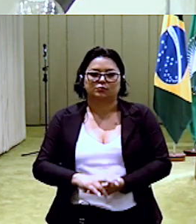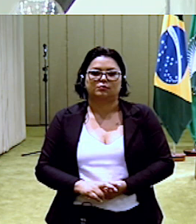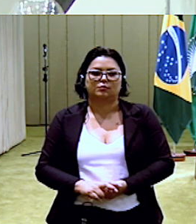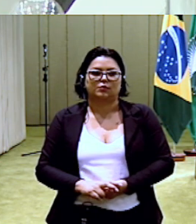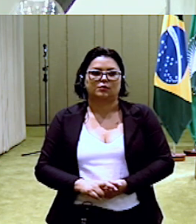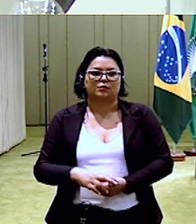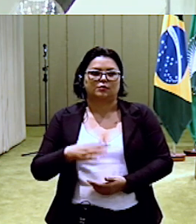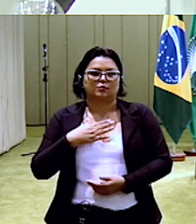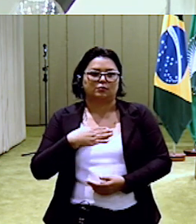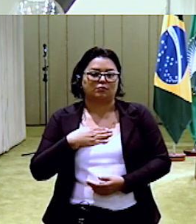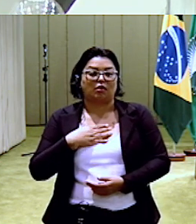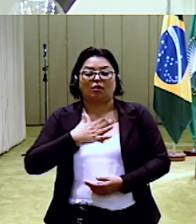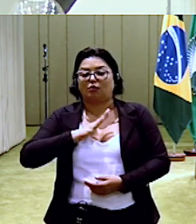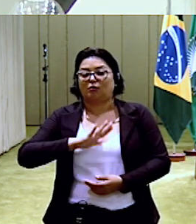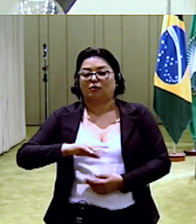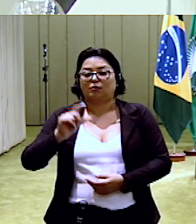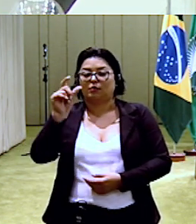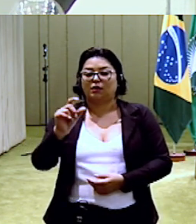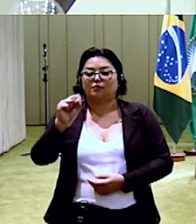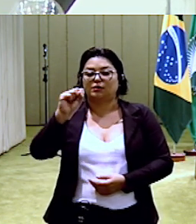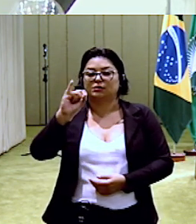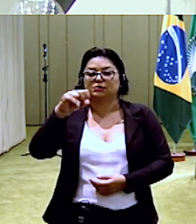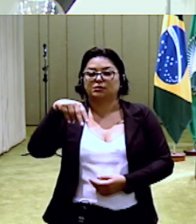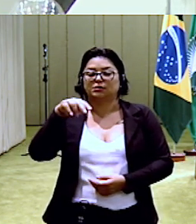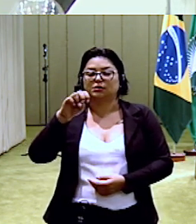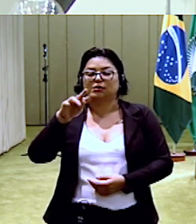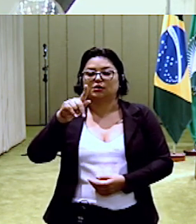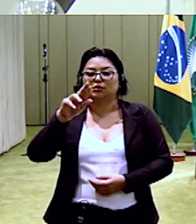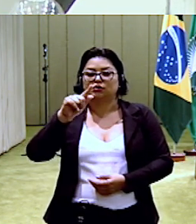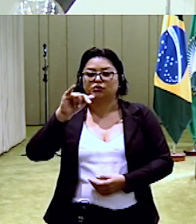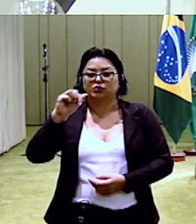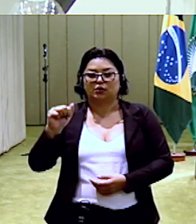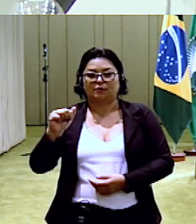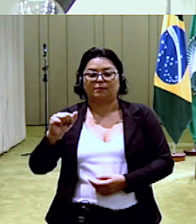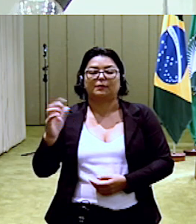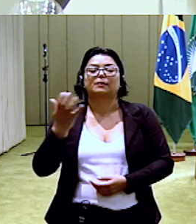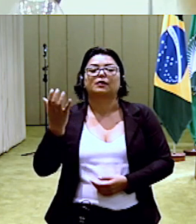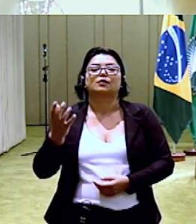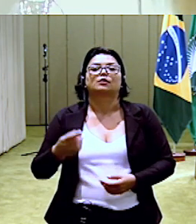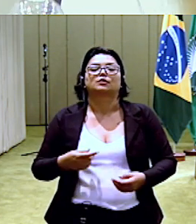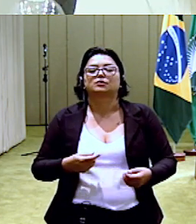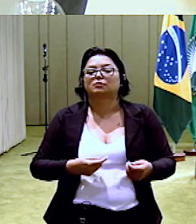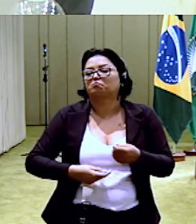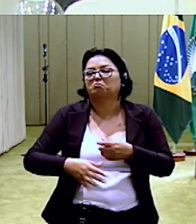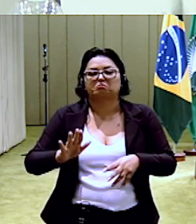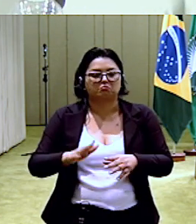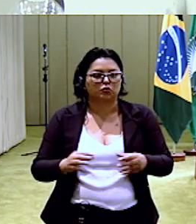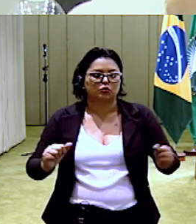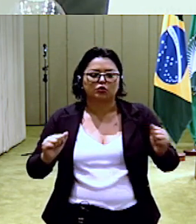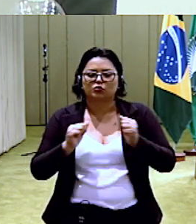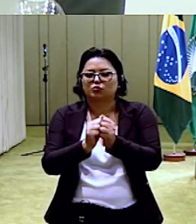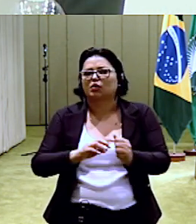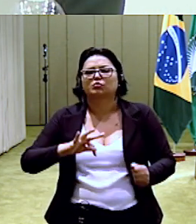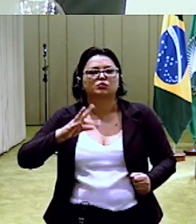disse, meus colegas sabem que eu não gosto dessa palavra sinergia, mas a ideia de otimizarmos os recursos, tanto financeiros quanto materiais e